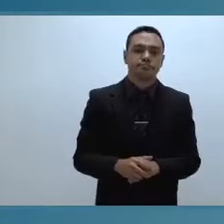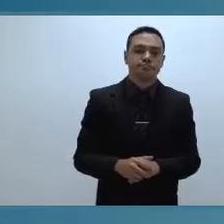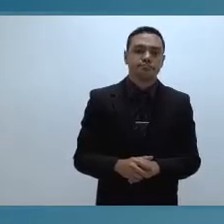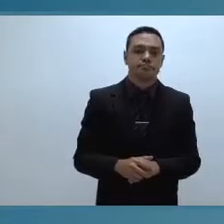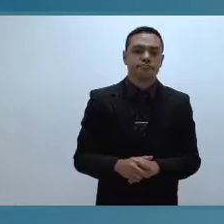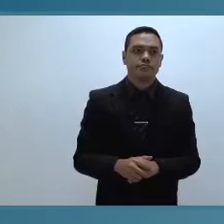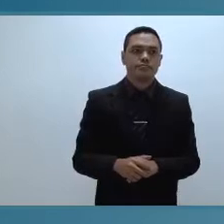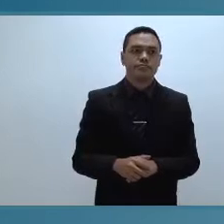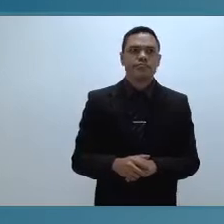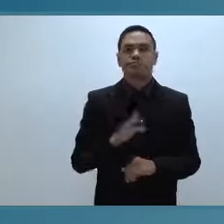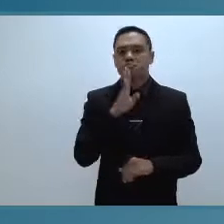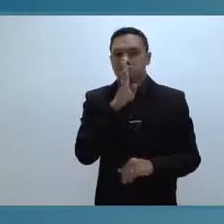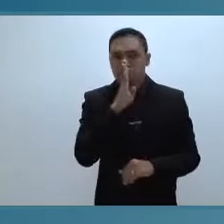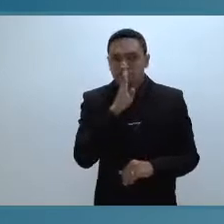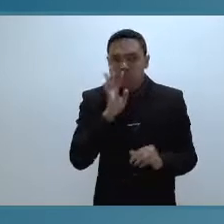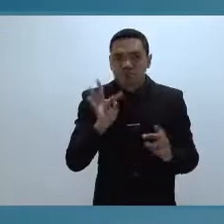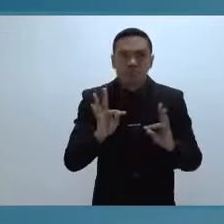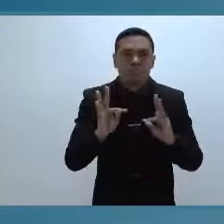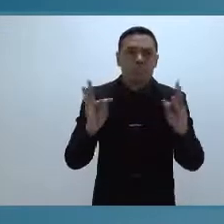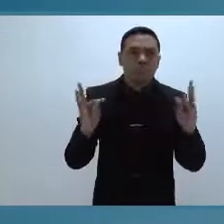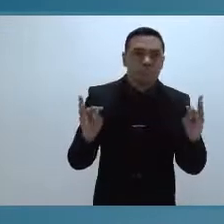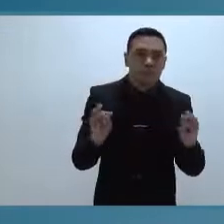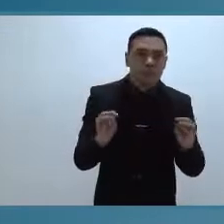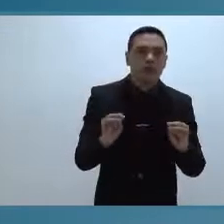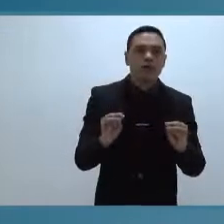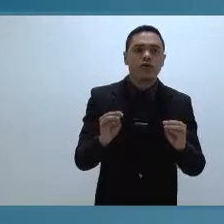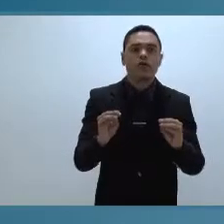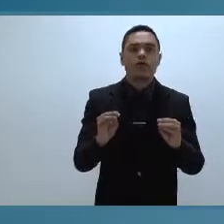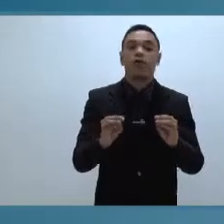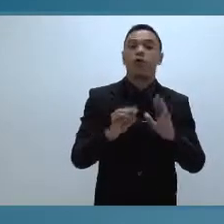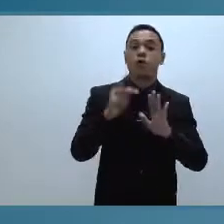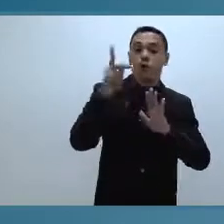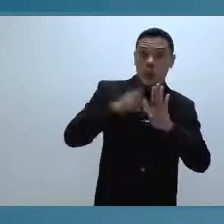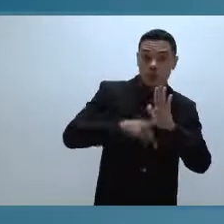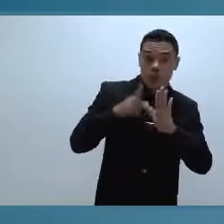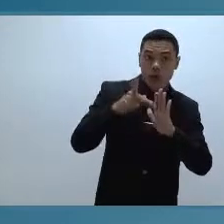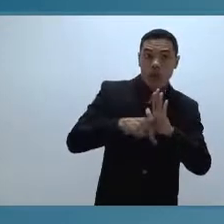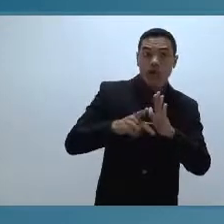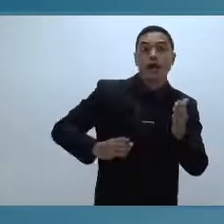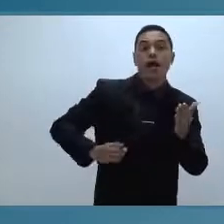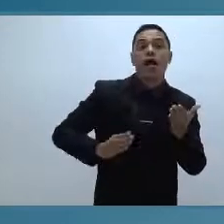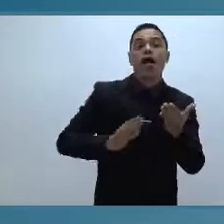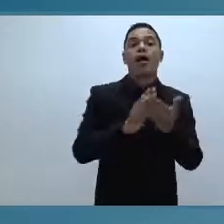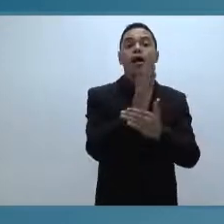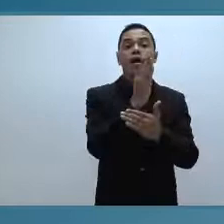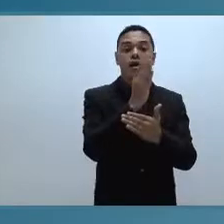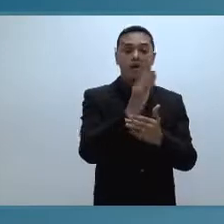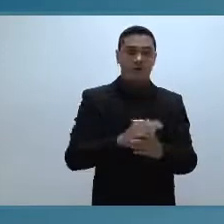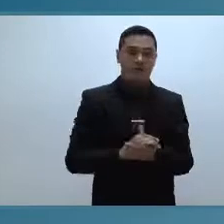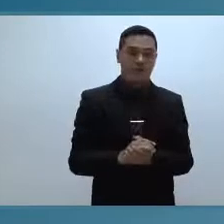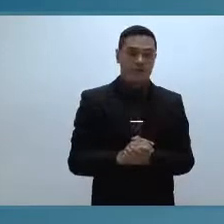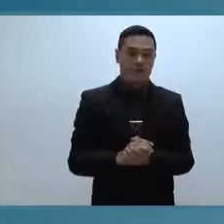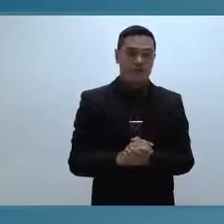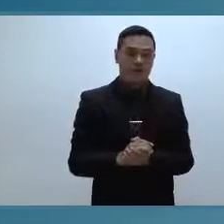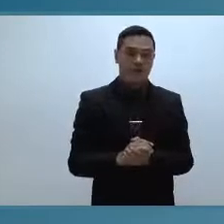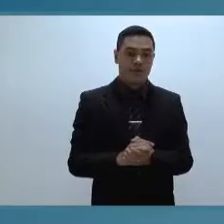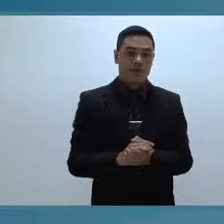Ante o silêncio de todos, aprovada a proposta, que deverá ser encaminhada